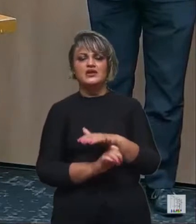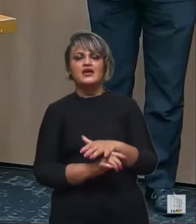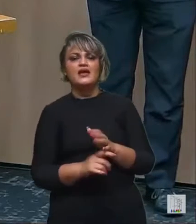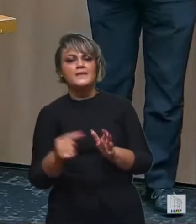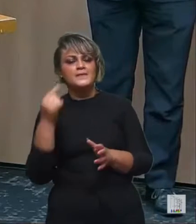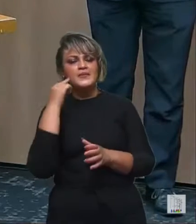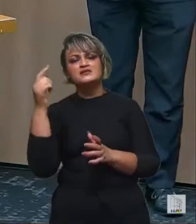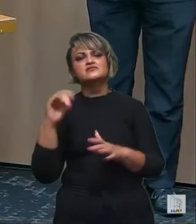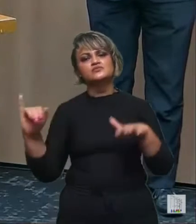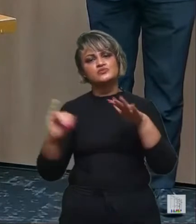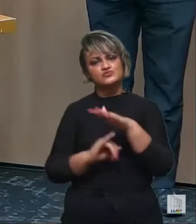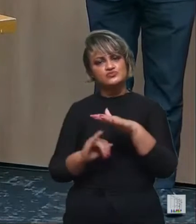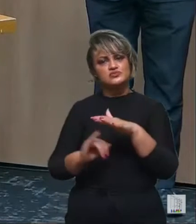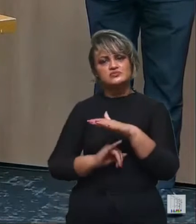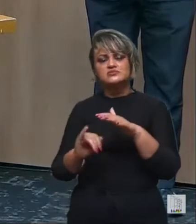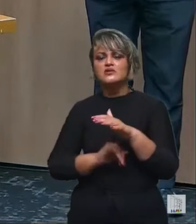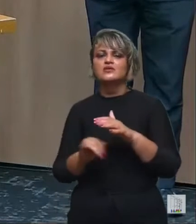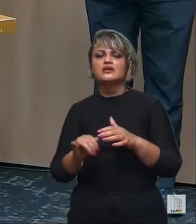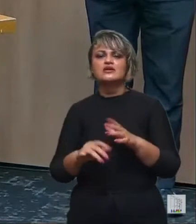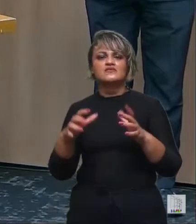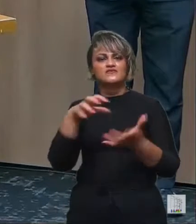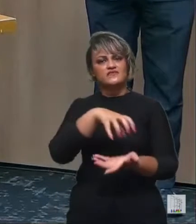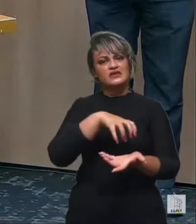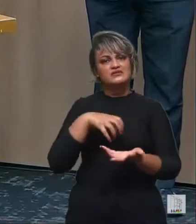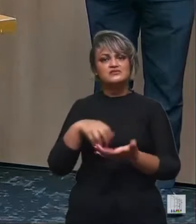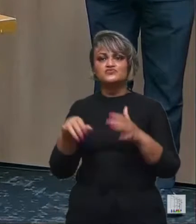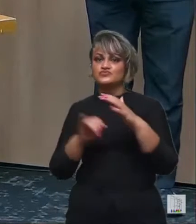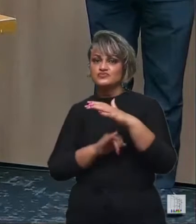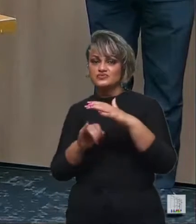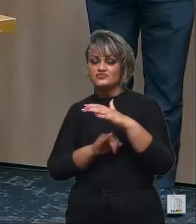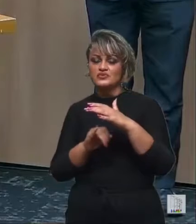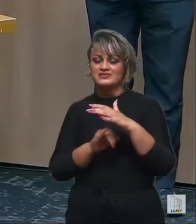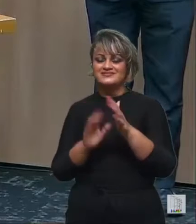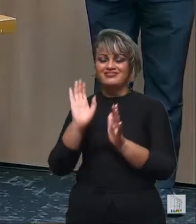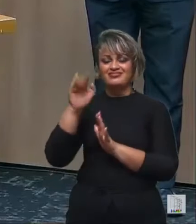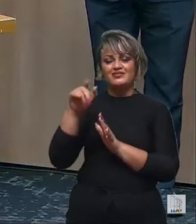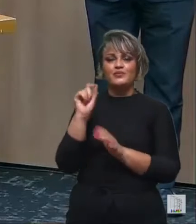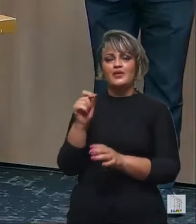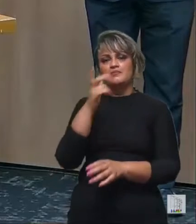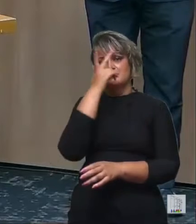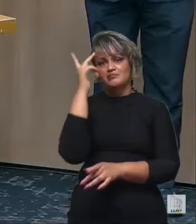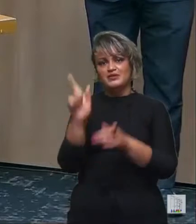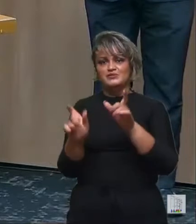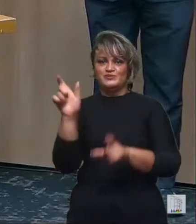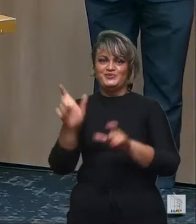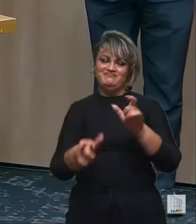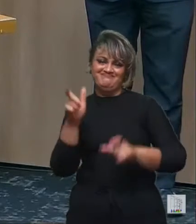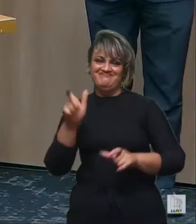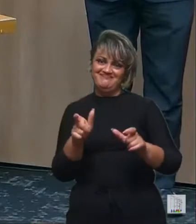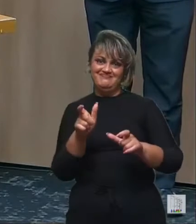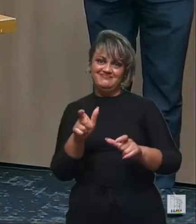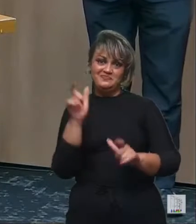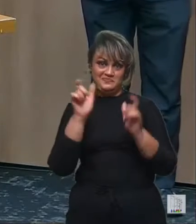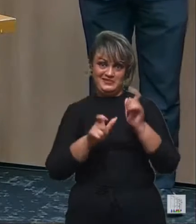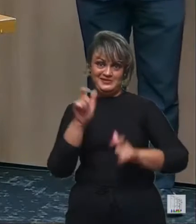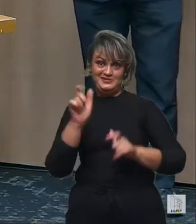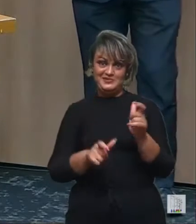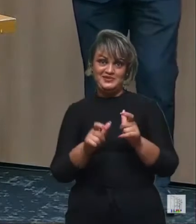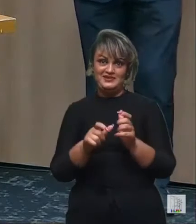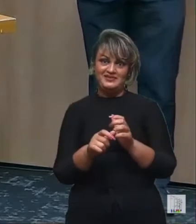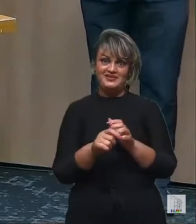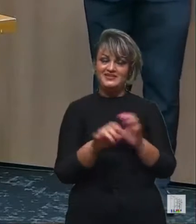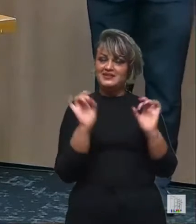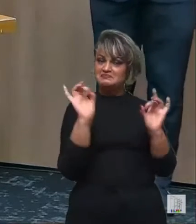vista institucional, e como as instituições são feitas de pessoas, quero dizer que me sinto, em nome de todos,